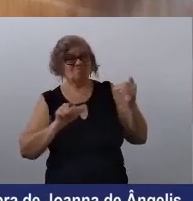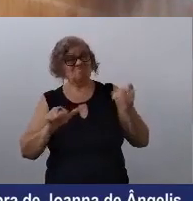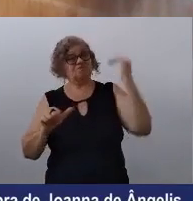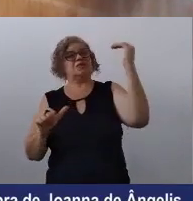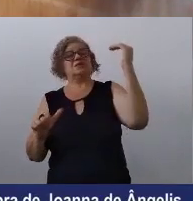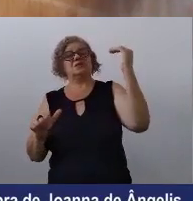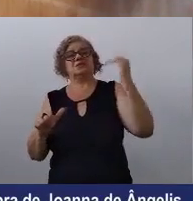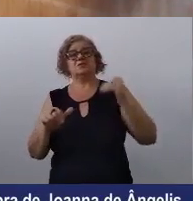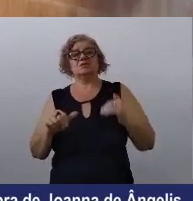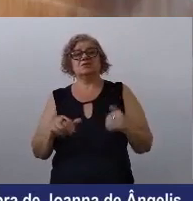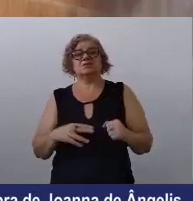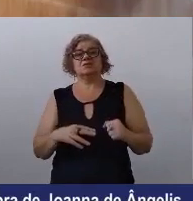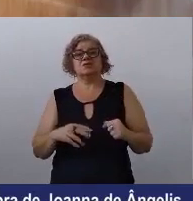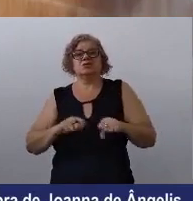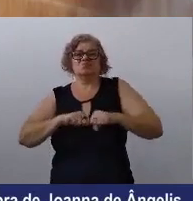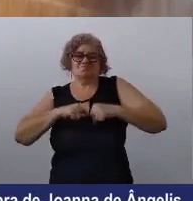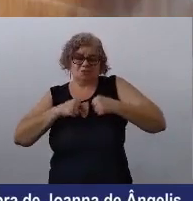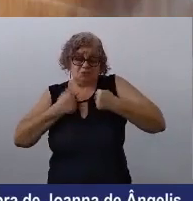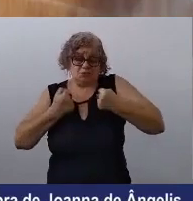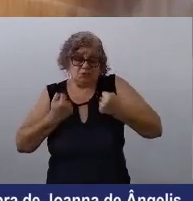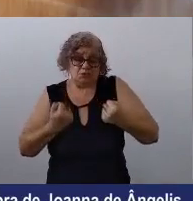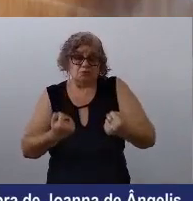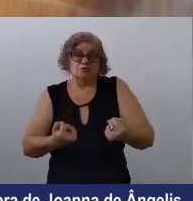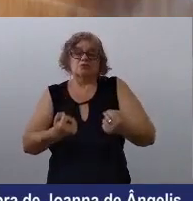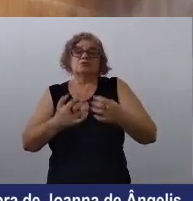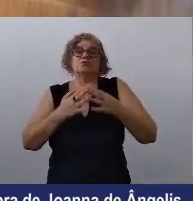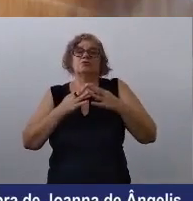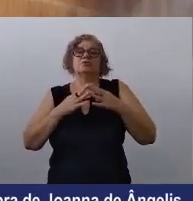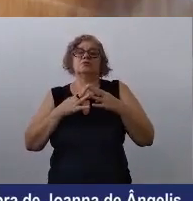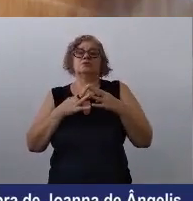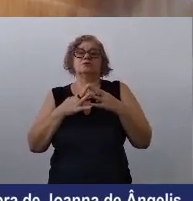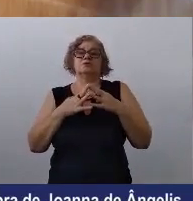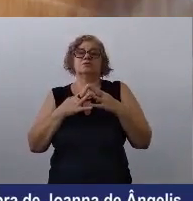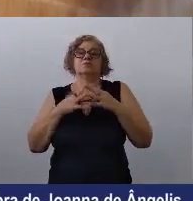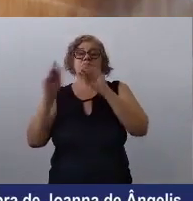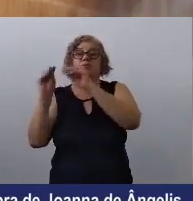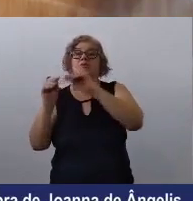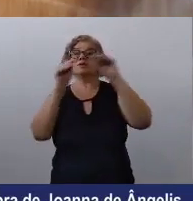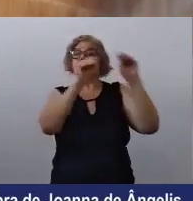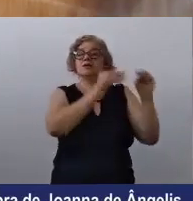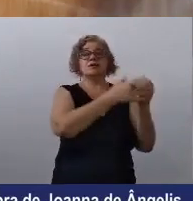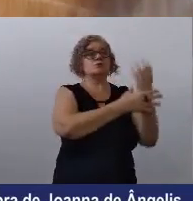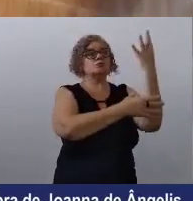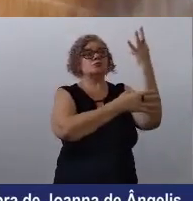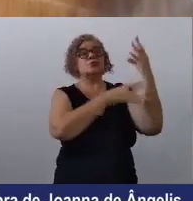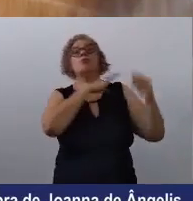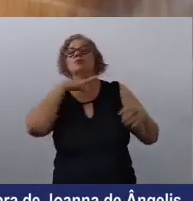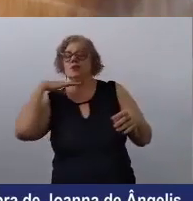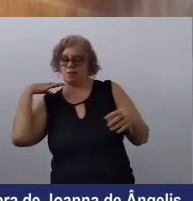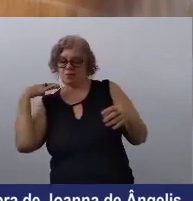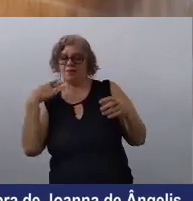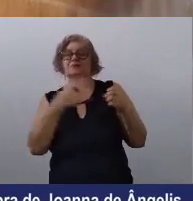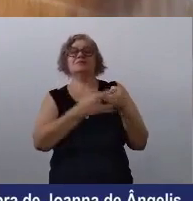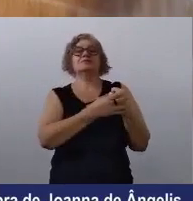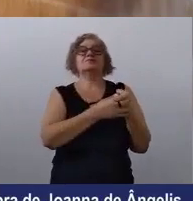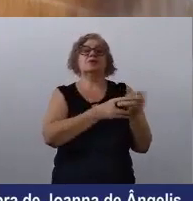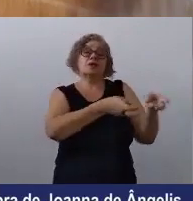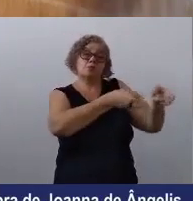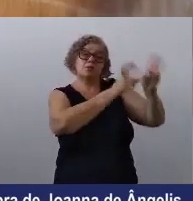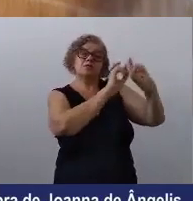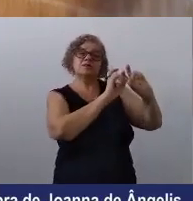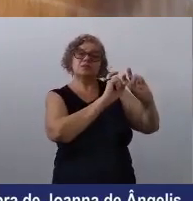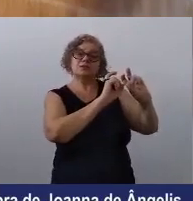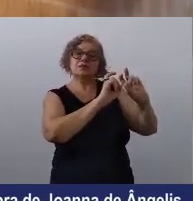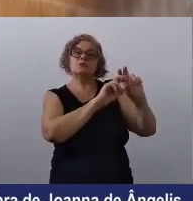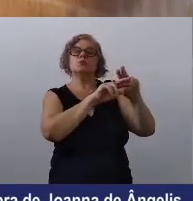exagero do sacrifício que se impunha. Quando retorna ao plano espiritual,